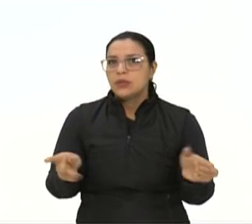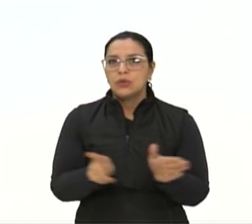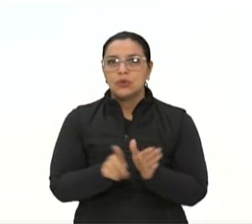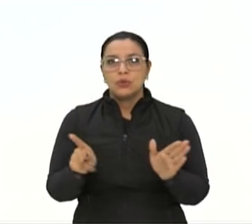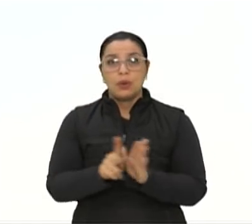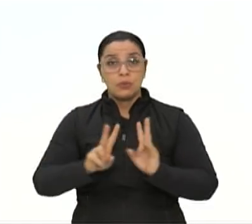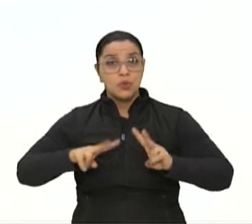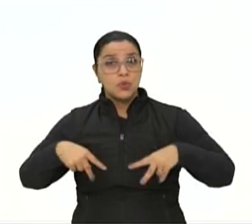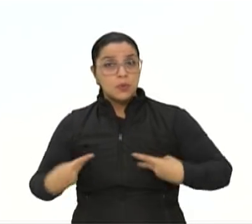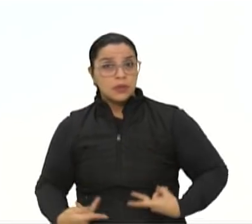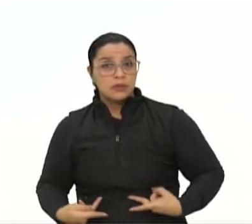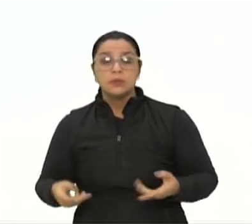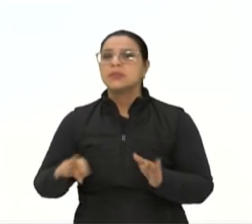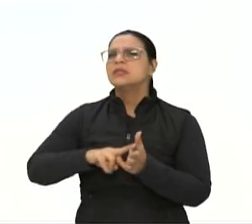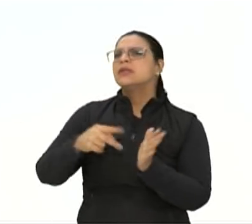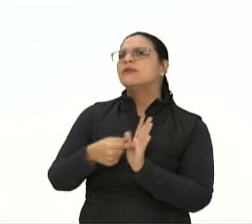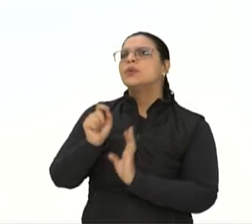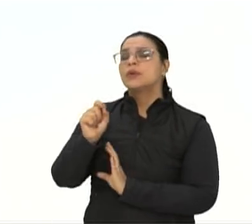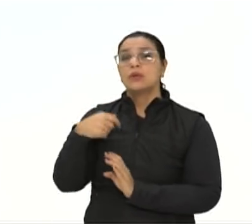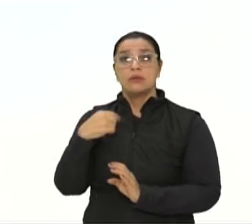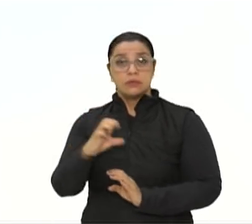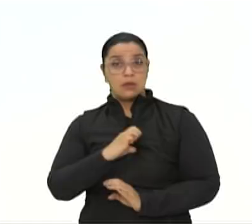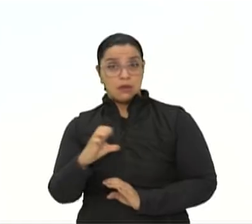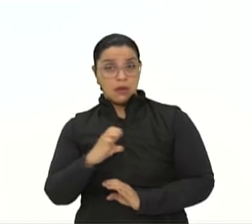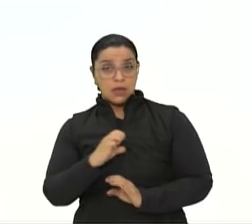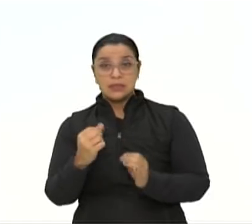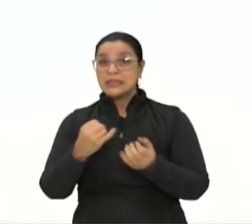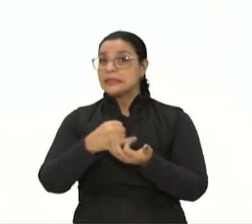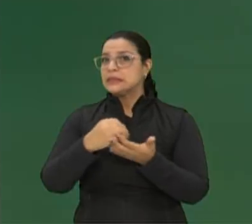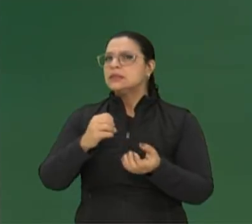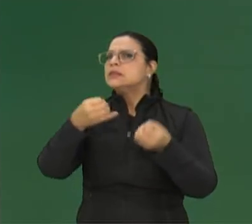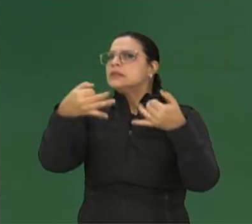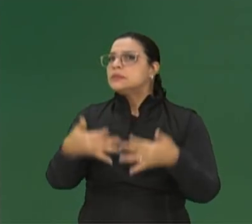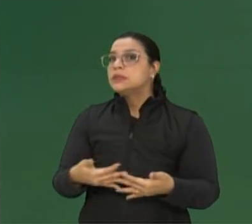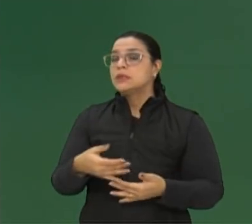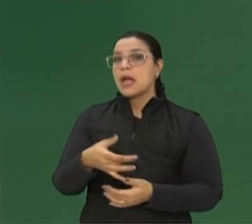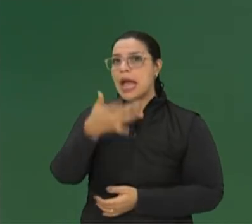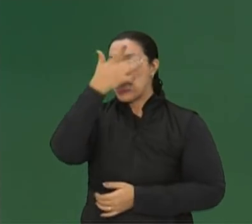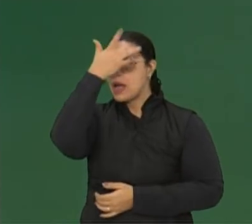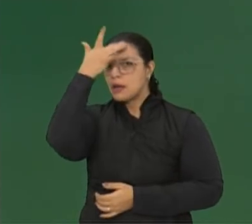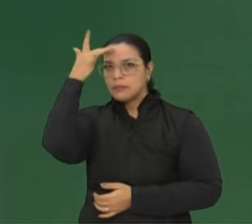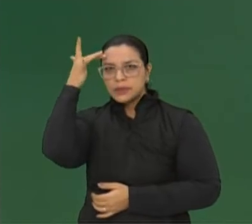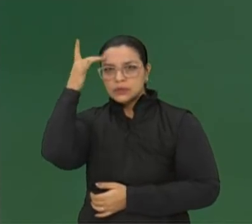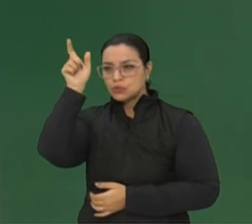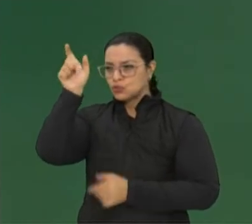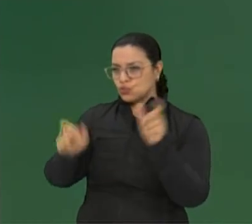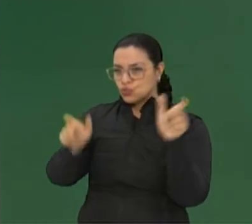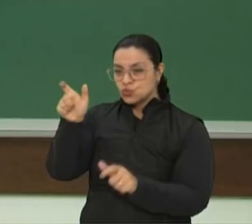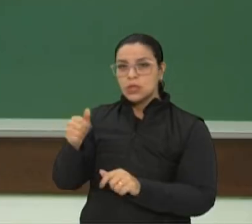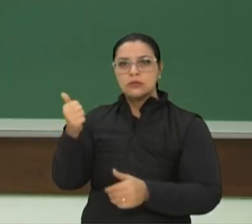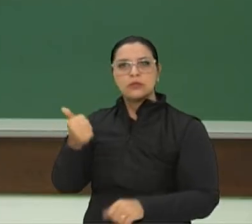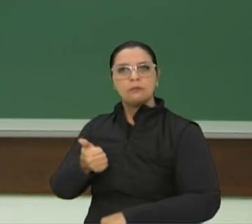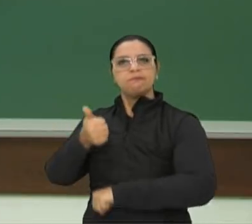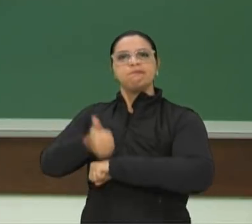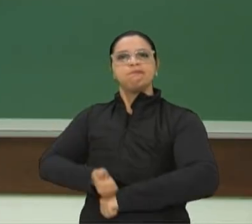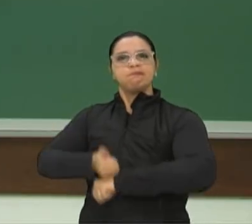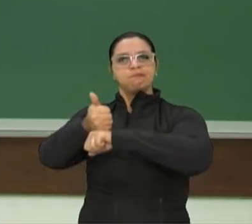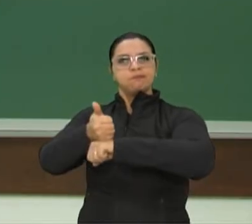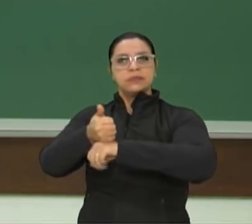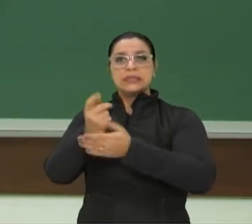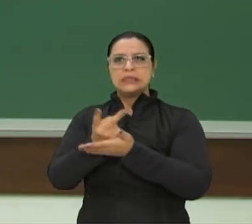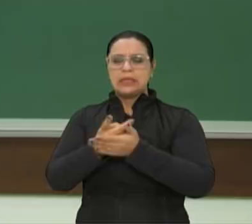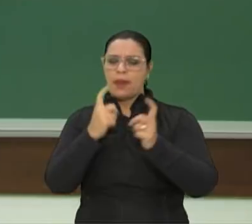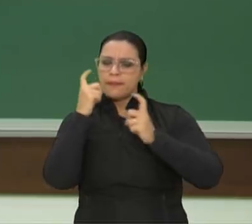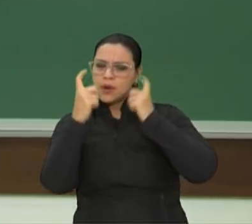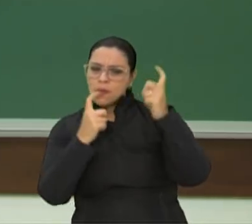tá? Onde vai ser uma ética que a gente já comentou, antropocêntrica, ou seja, que tem o ser humano como centro, né, das suas indagações, das